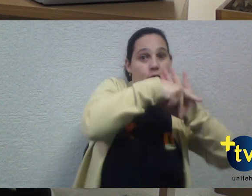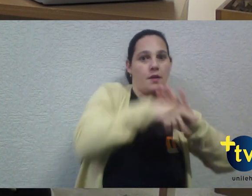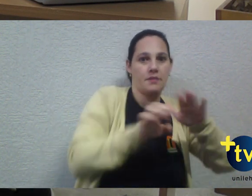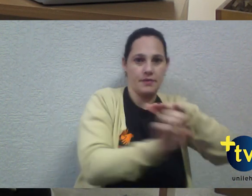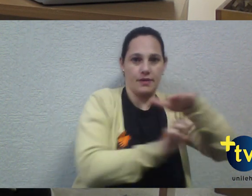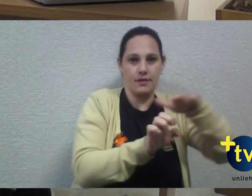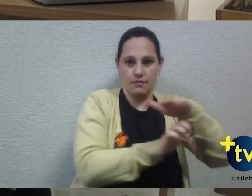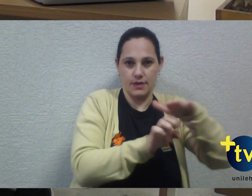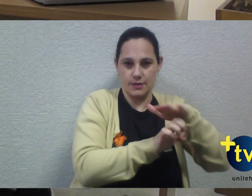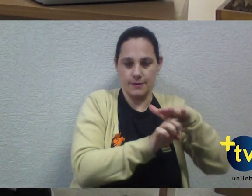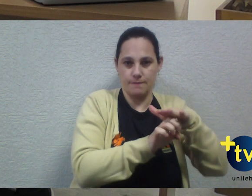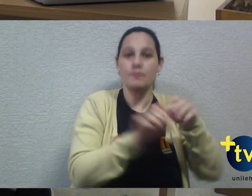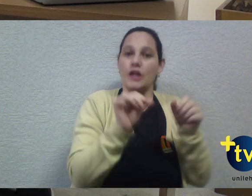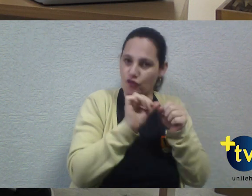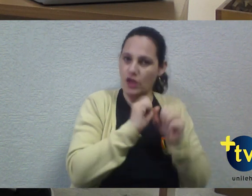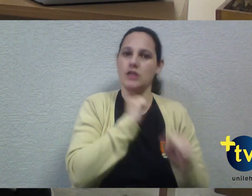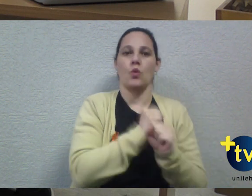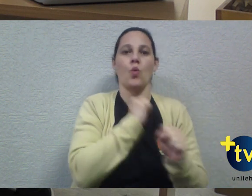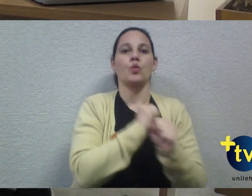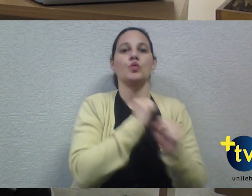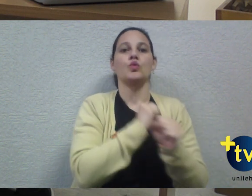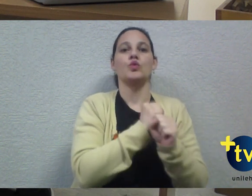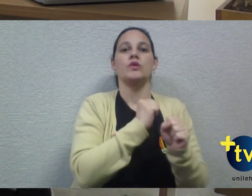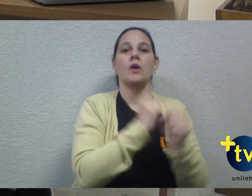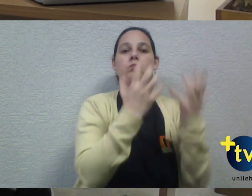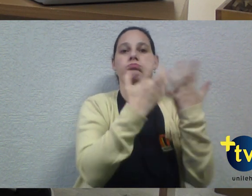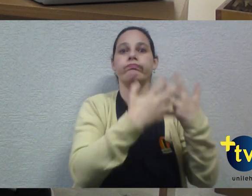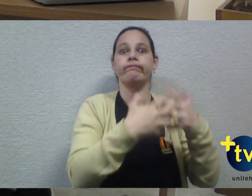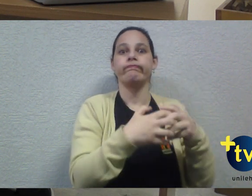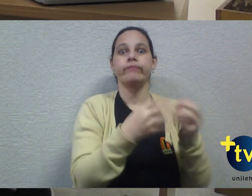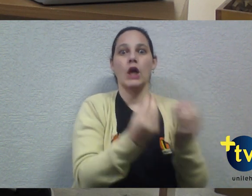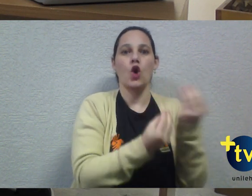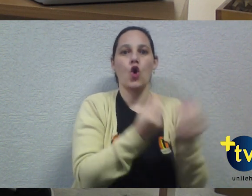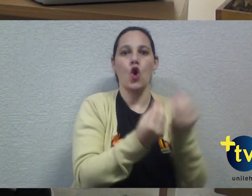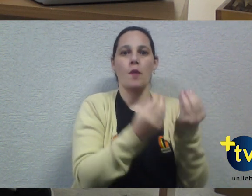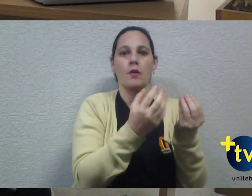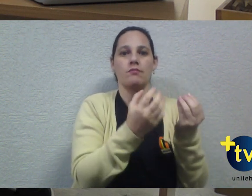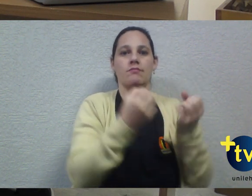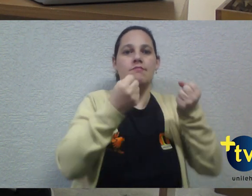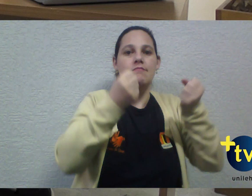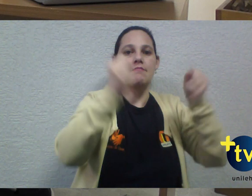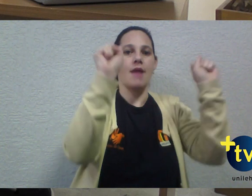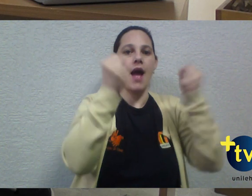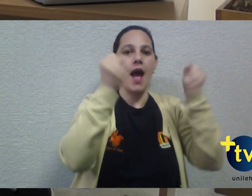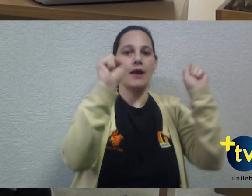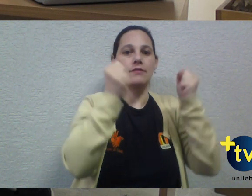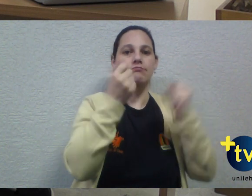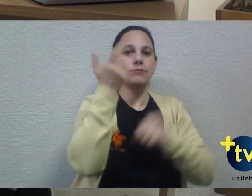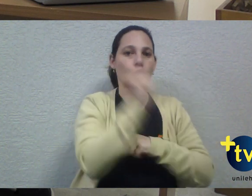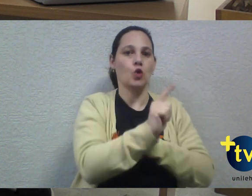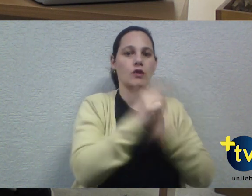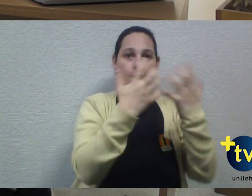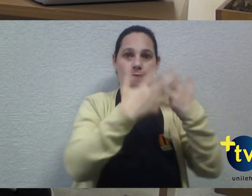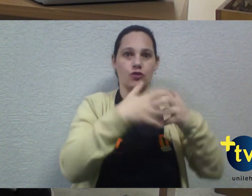empresa. E você constrói, dentro dessa ferramenta, diversos mecanismos para que a máquina otimize cada vez mais dentro